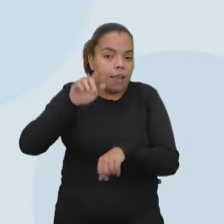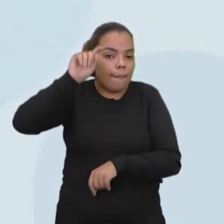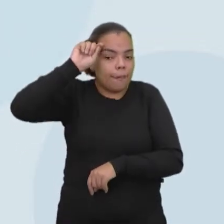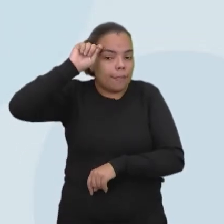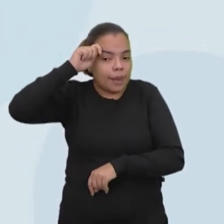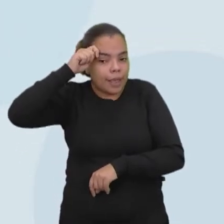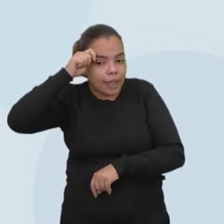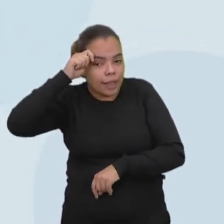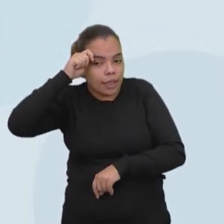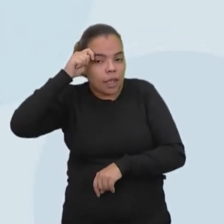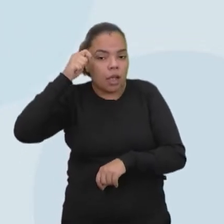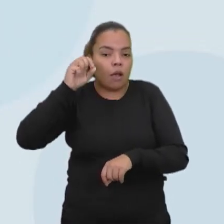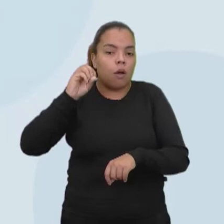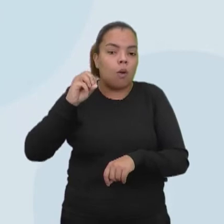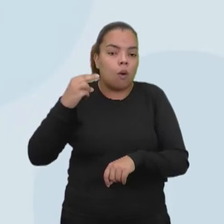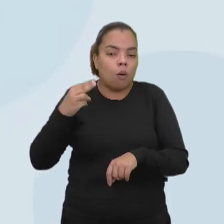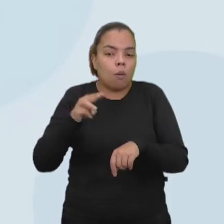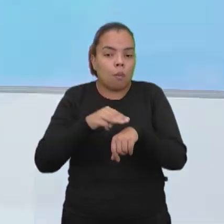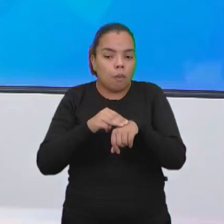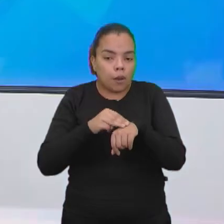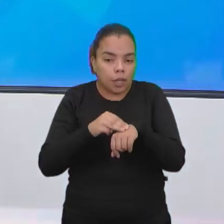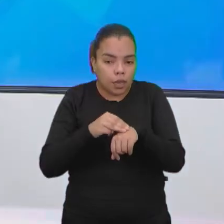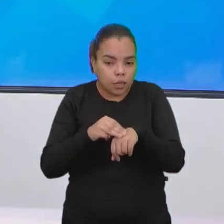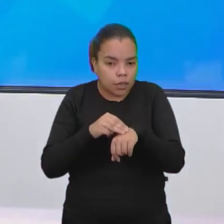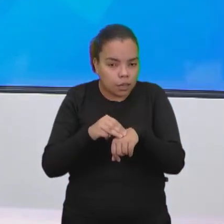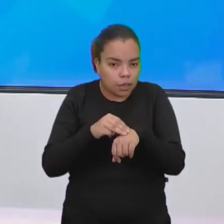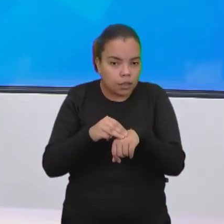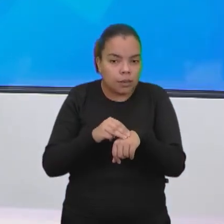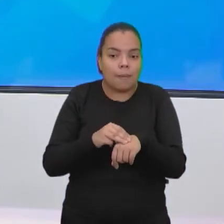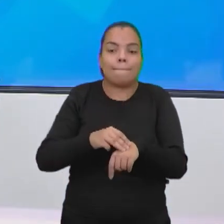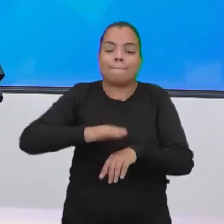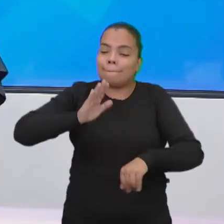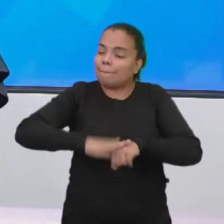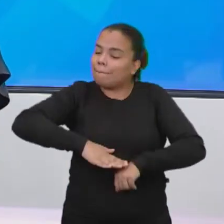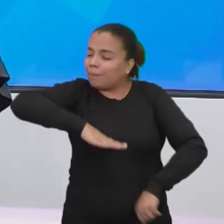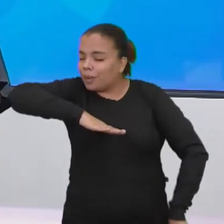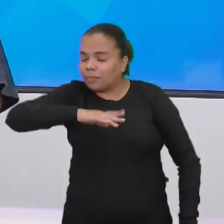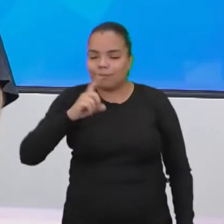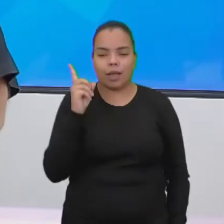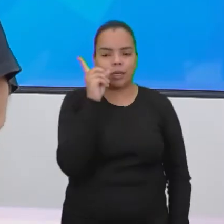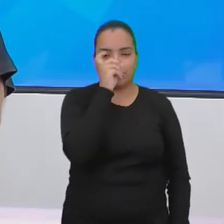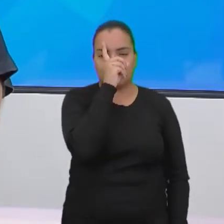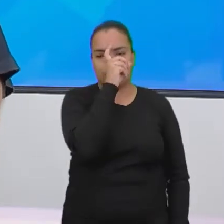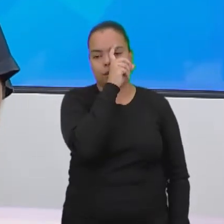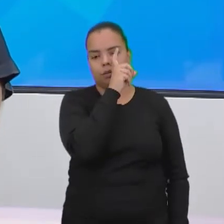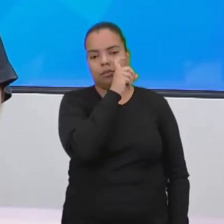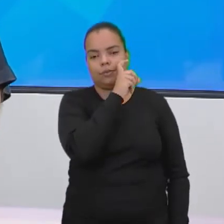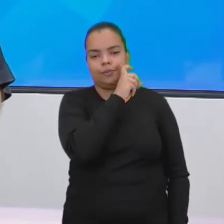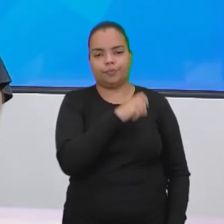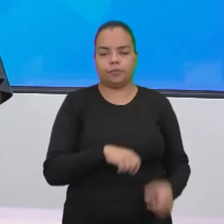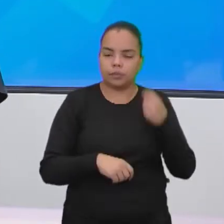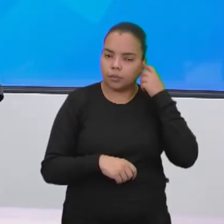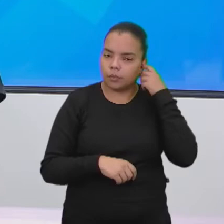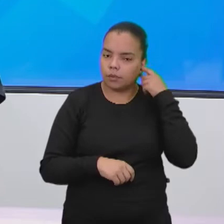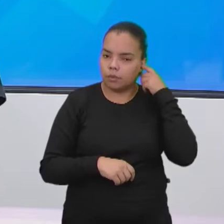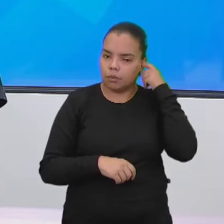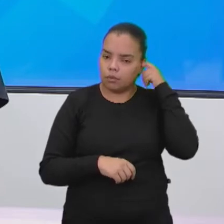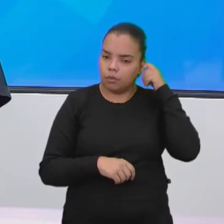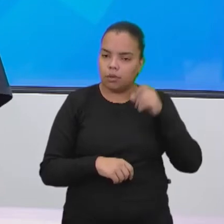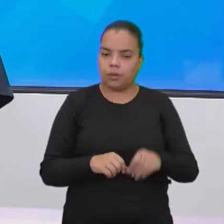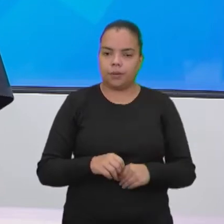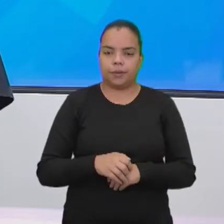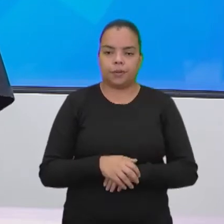regiões sul e sudeste. Então, né, é um dado importante aí, né, do IBGE, né, retratando,